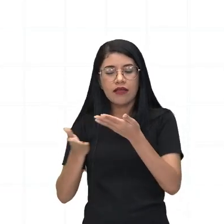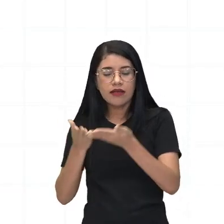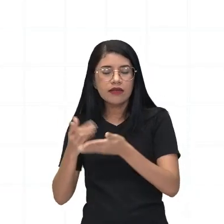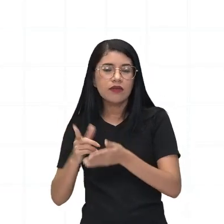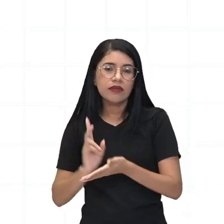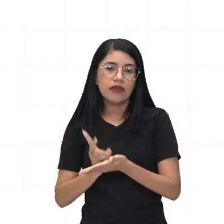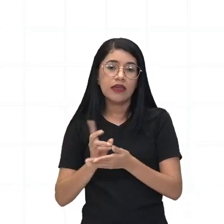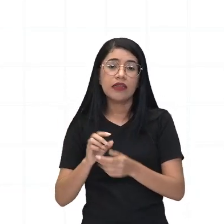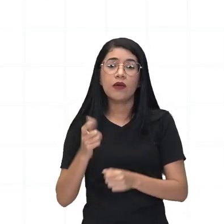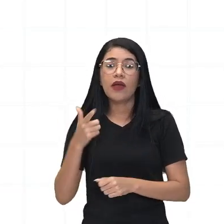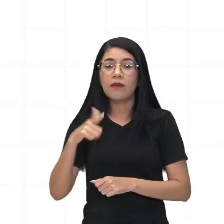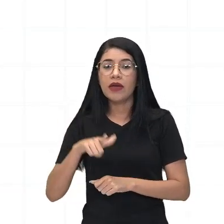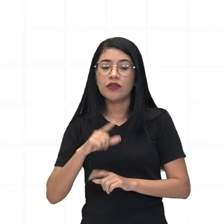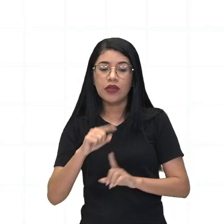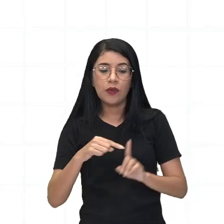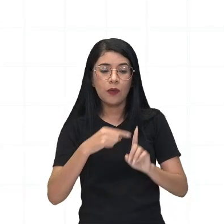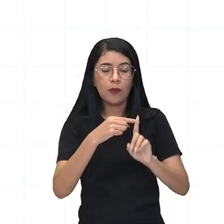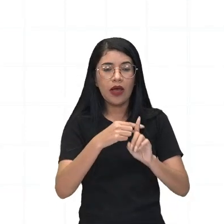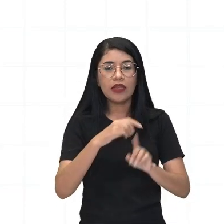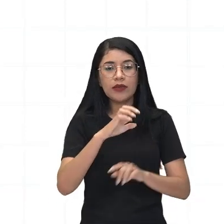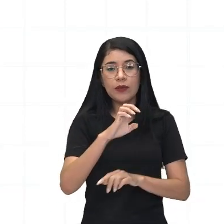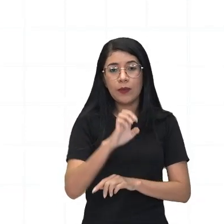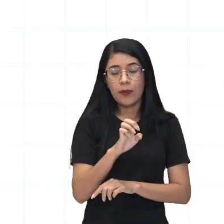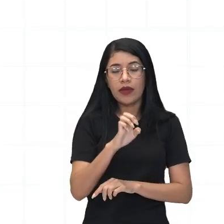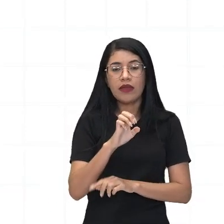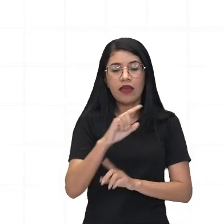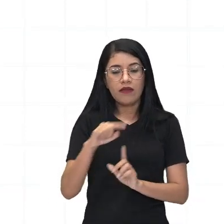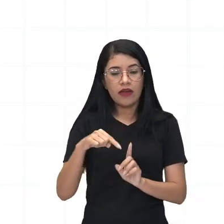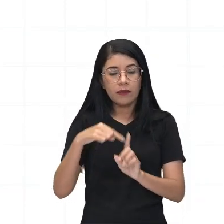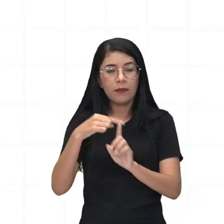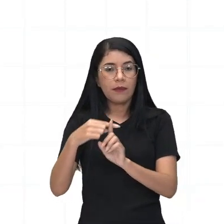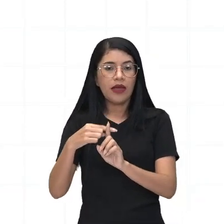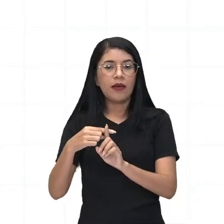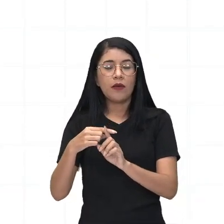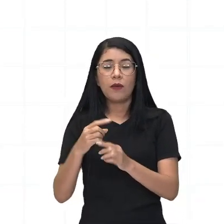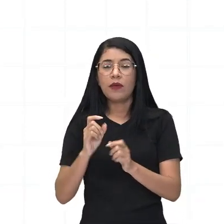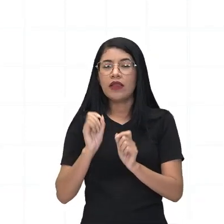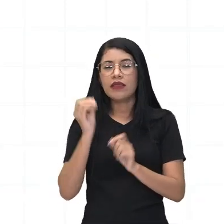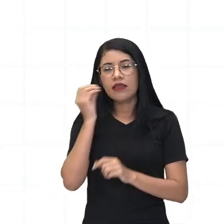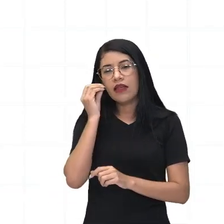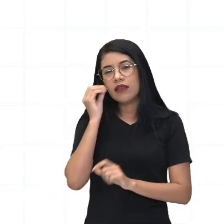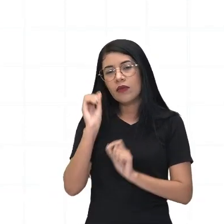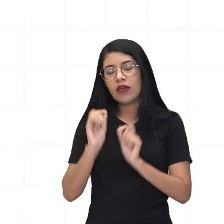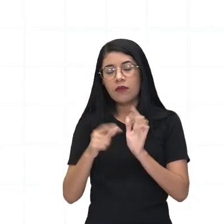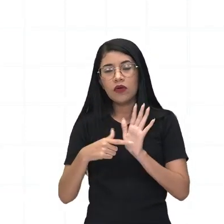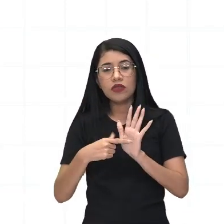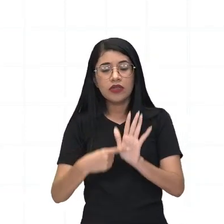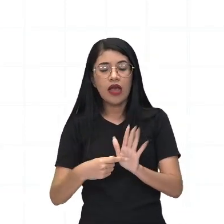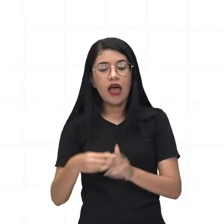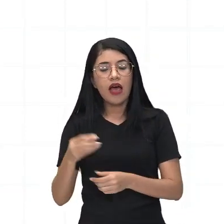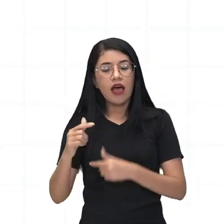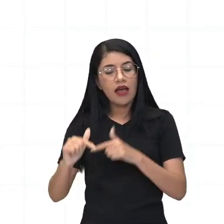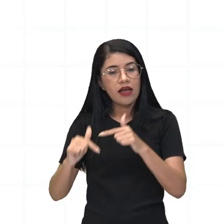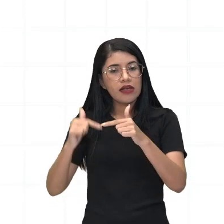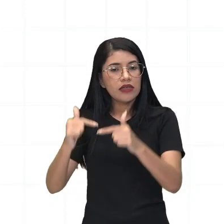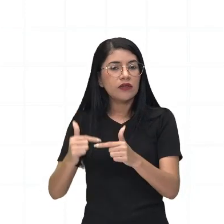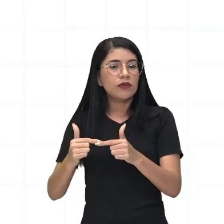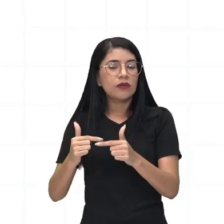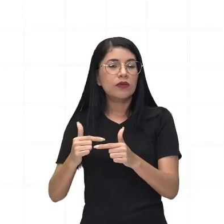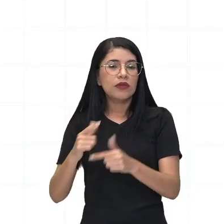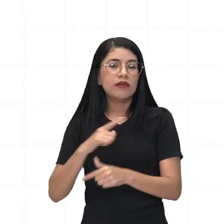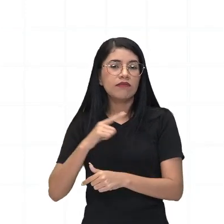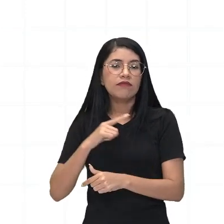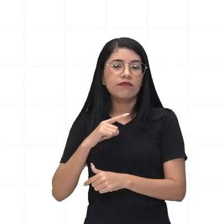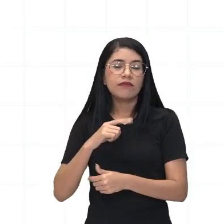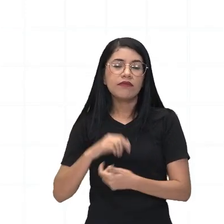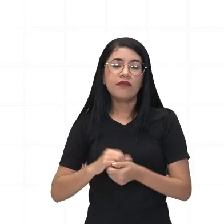adição, essa repetição enfática dessa conjunção e busca justamente demonstrar as ações que ele irá tomar